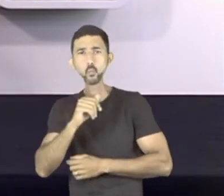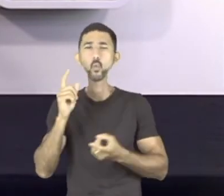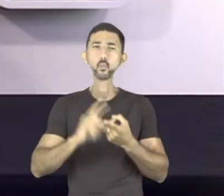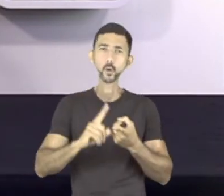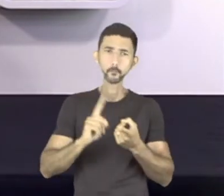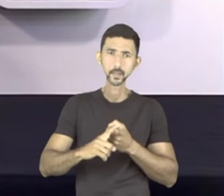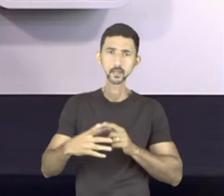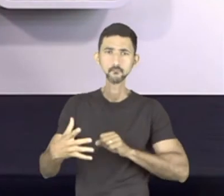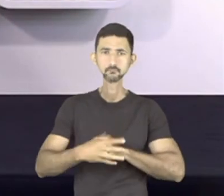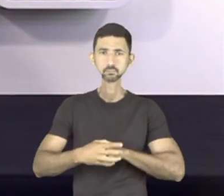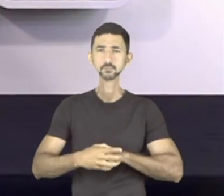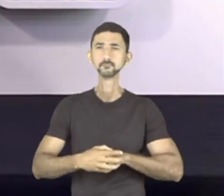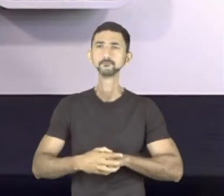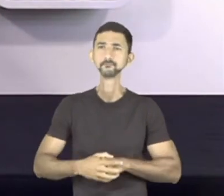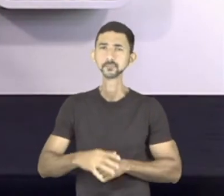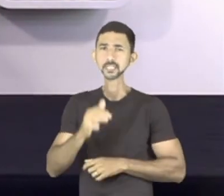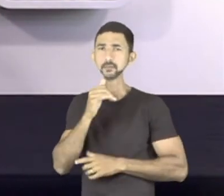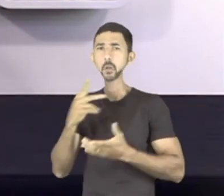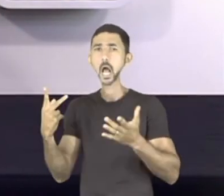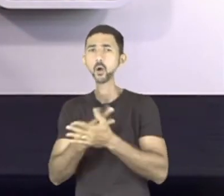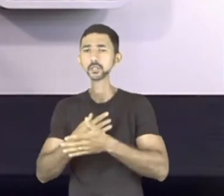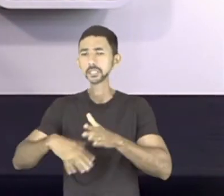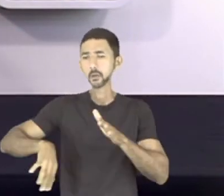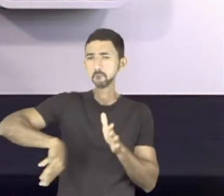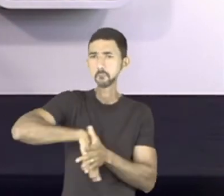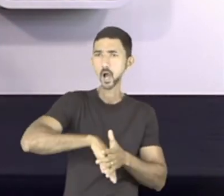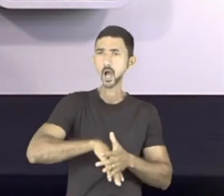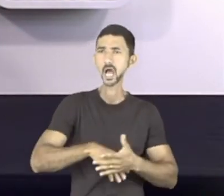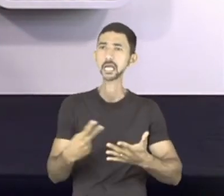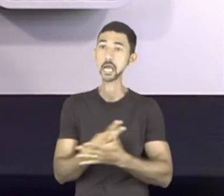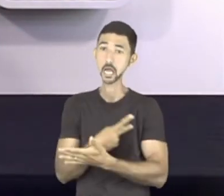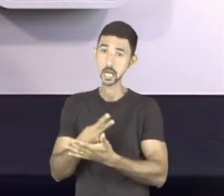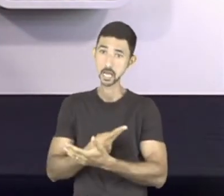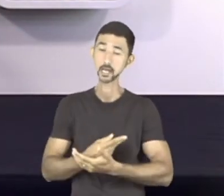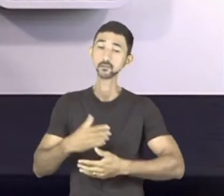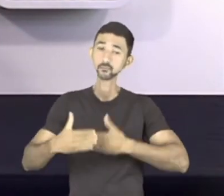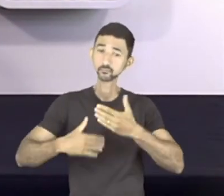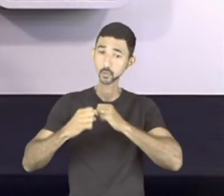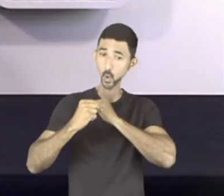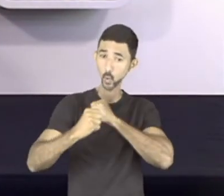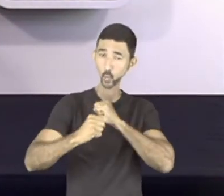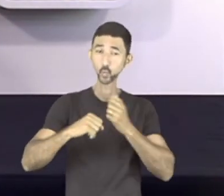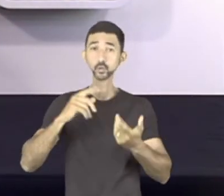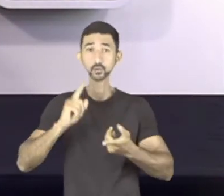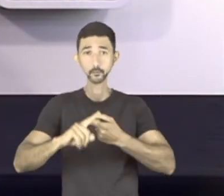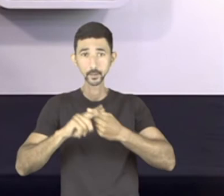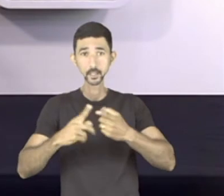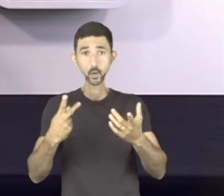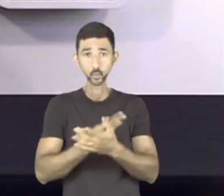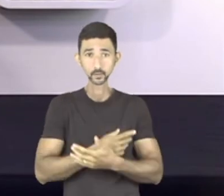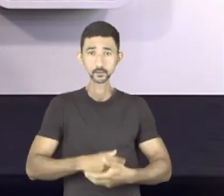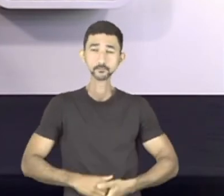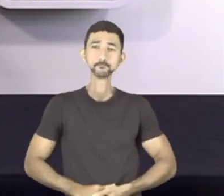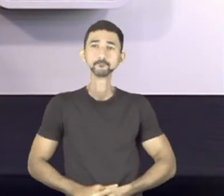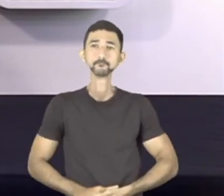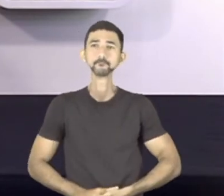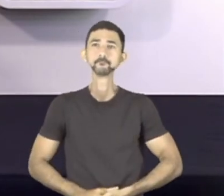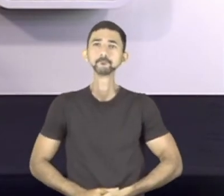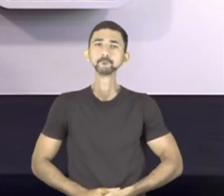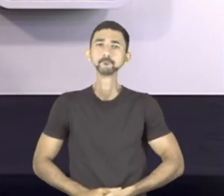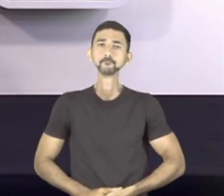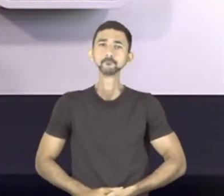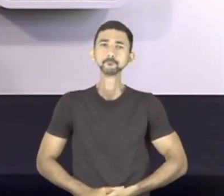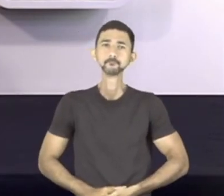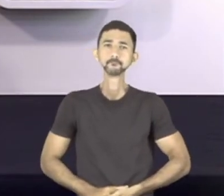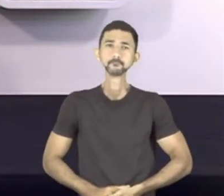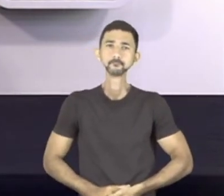íntimas, caso algum acidente aconteça durante a luta, né? Acidentes podem acontecer.